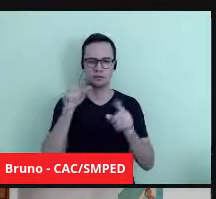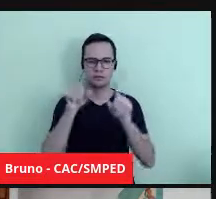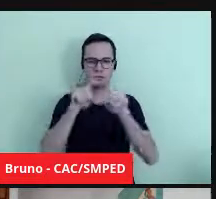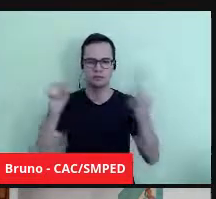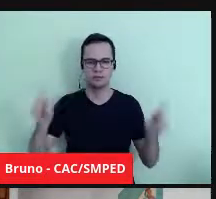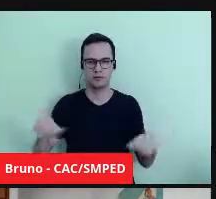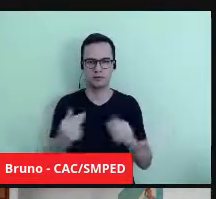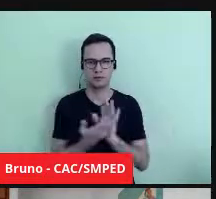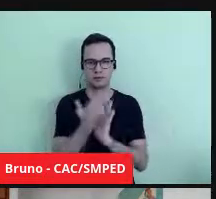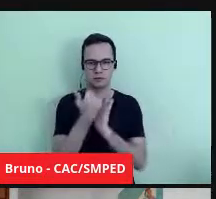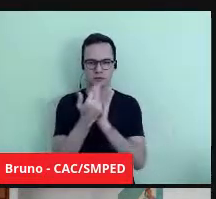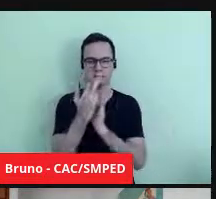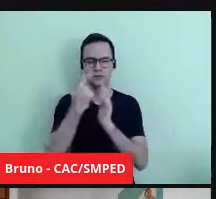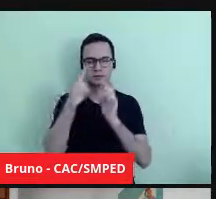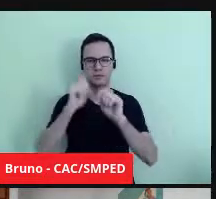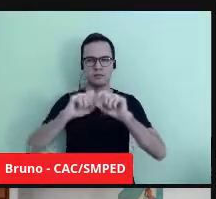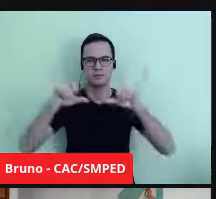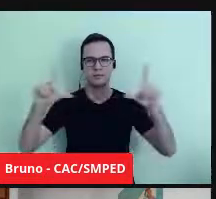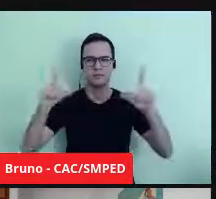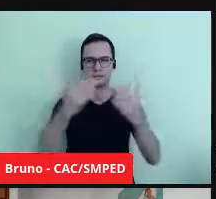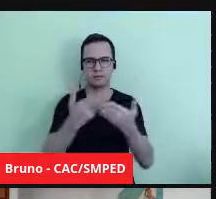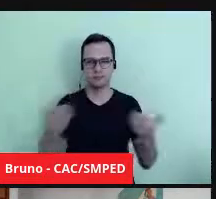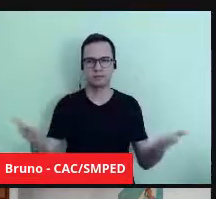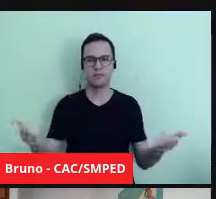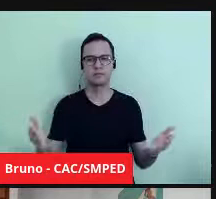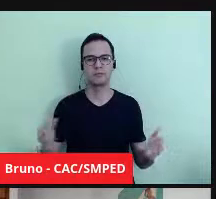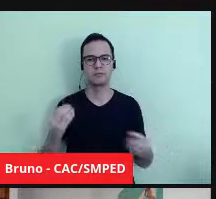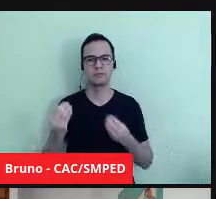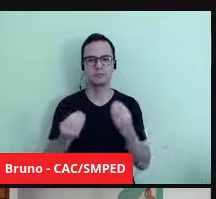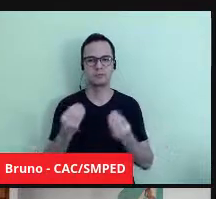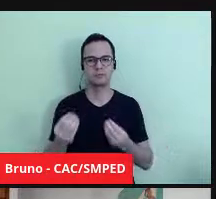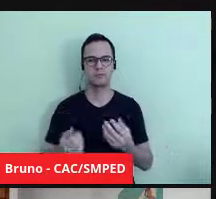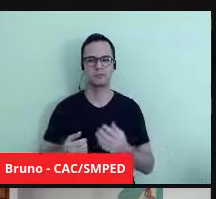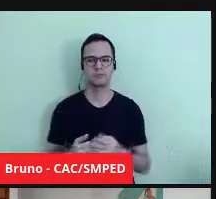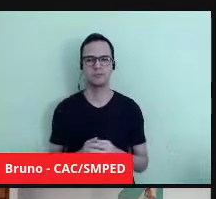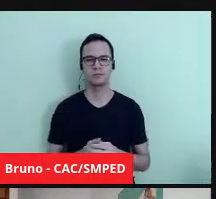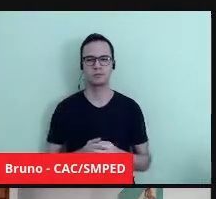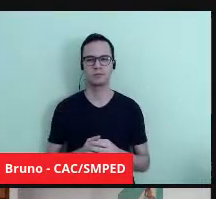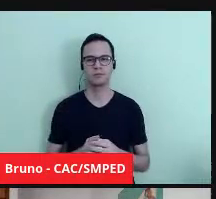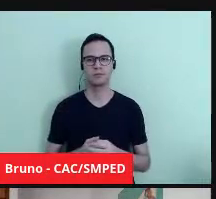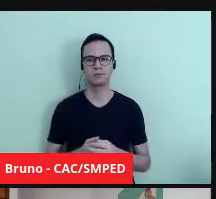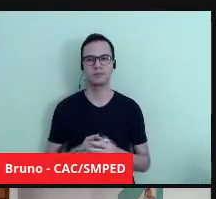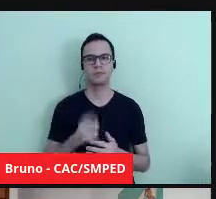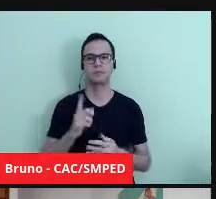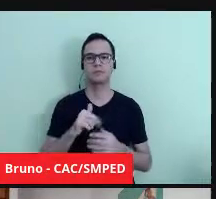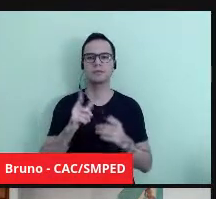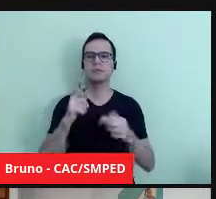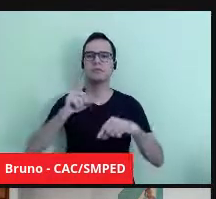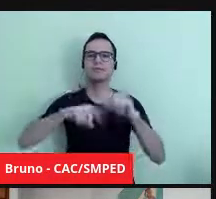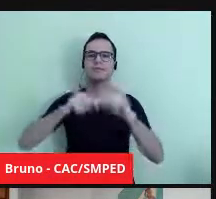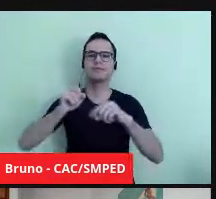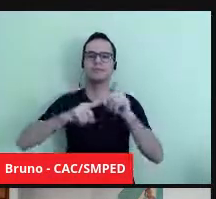vou passar um videozinho só para vocês entenderem como funciona. Esses objetos,